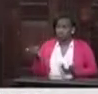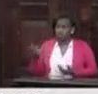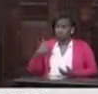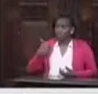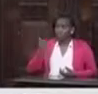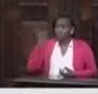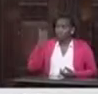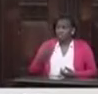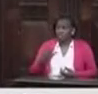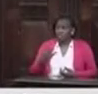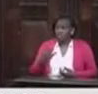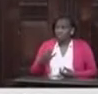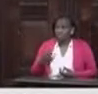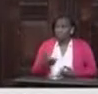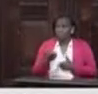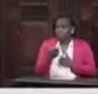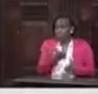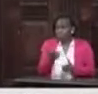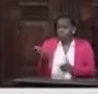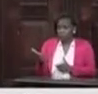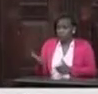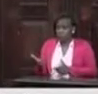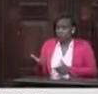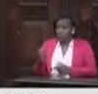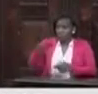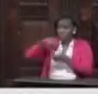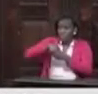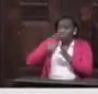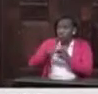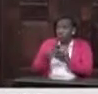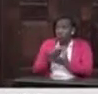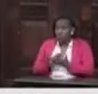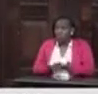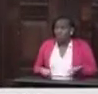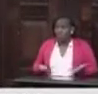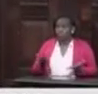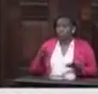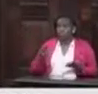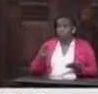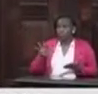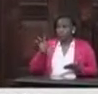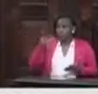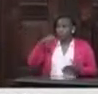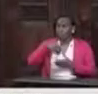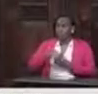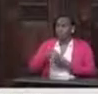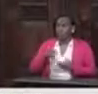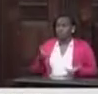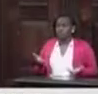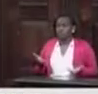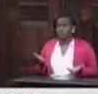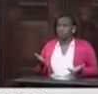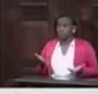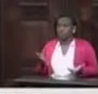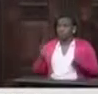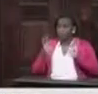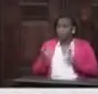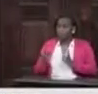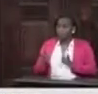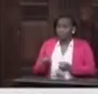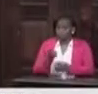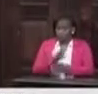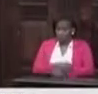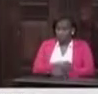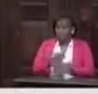13 anos que foi alvejada dentro de uma escola na comunidade da Maré. Se ao invés, e temos